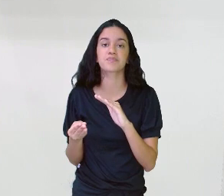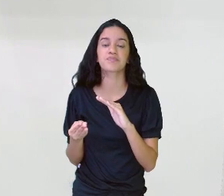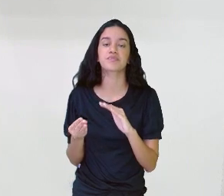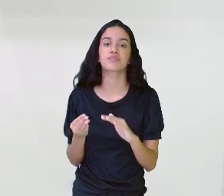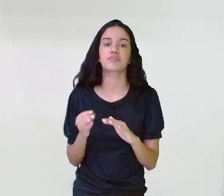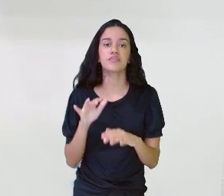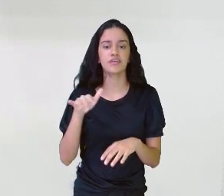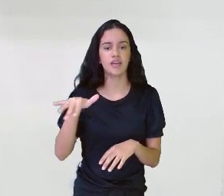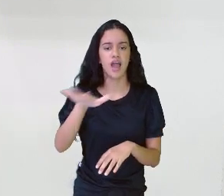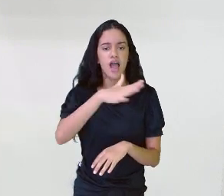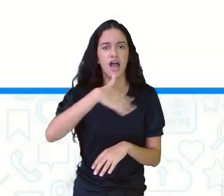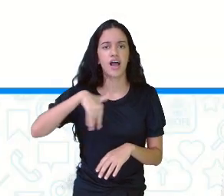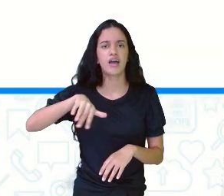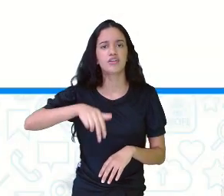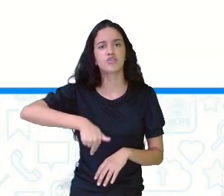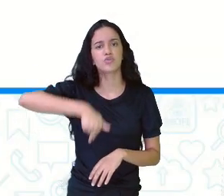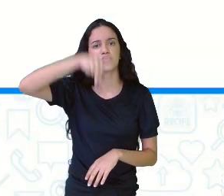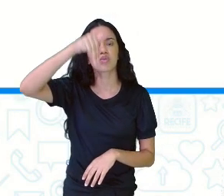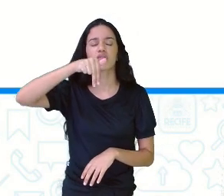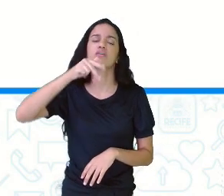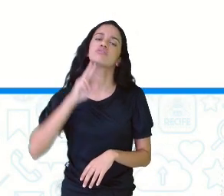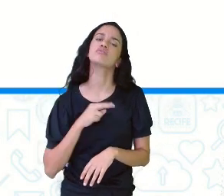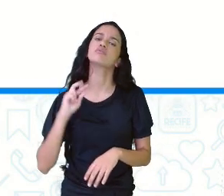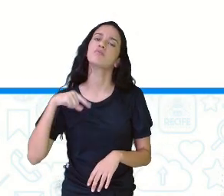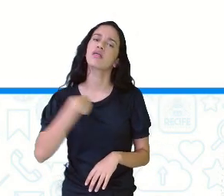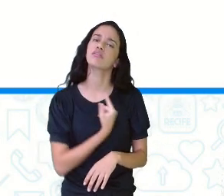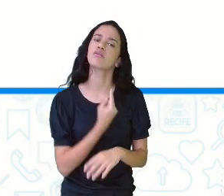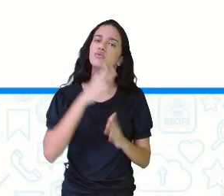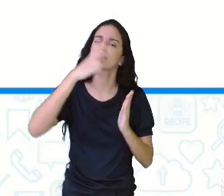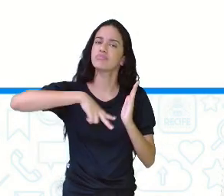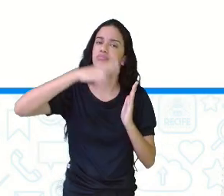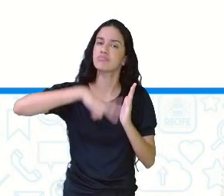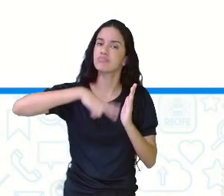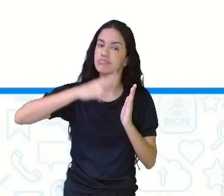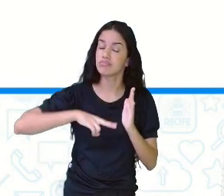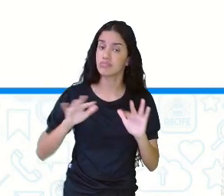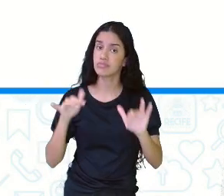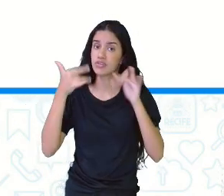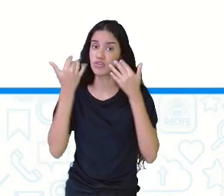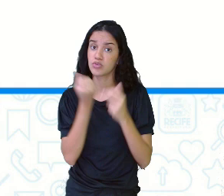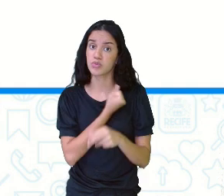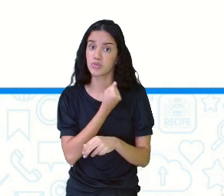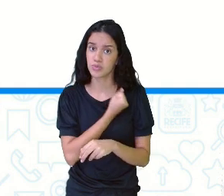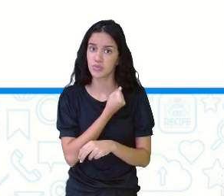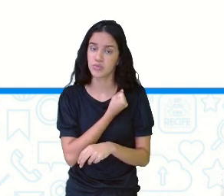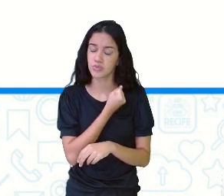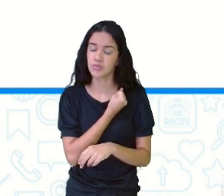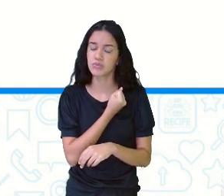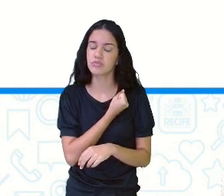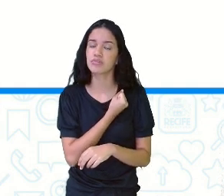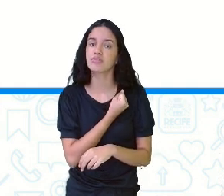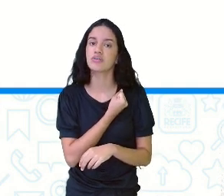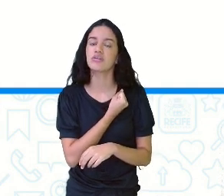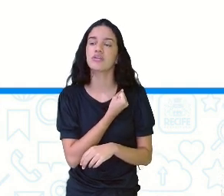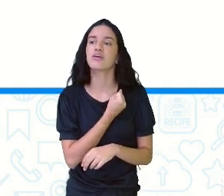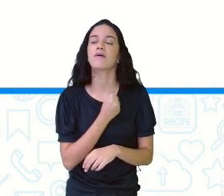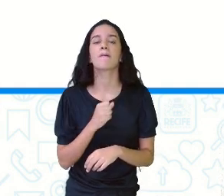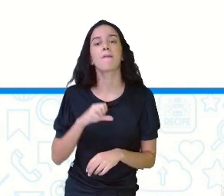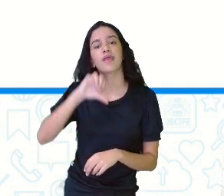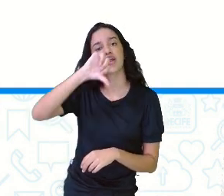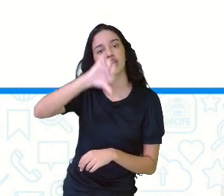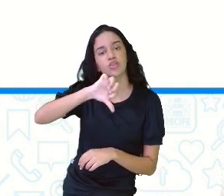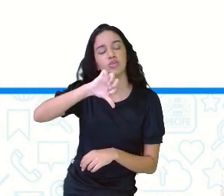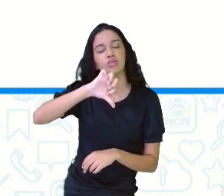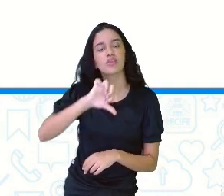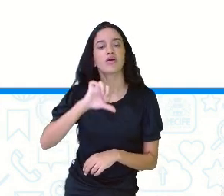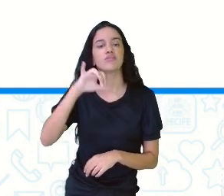A região Nordeste, isso aqui é para a gente ler e prestar atenção no número, hein? A região Nordeste abrange 9 estados